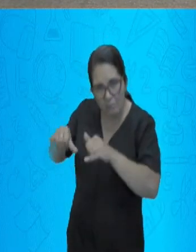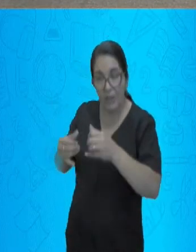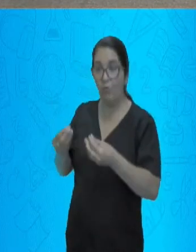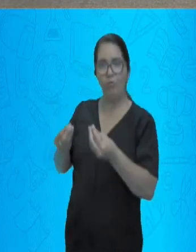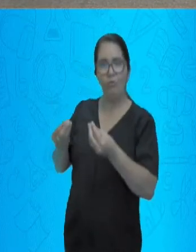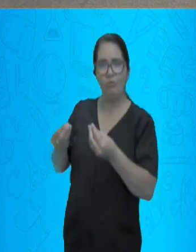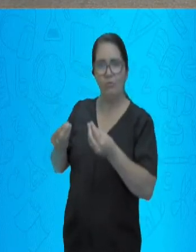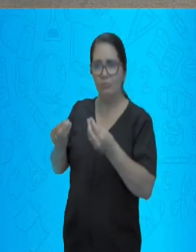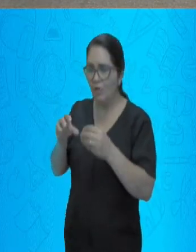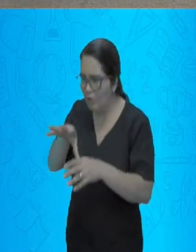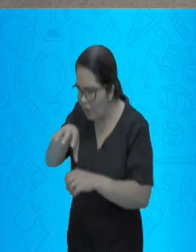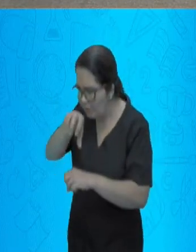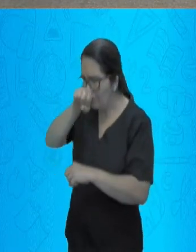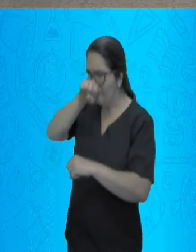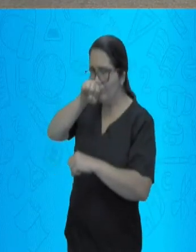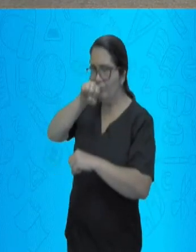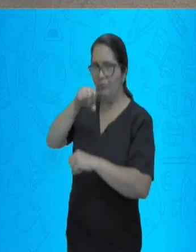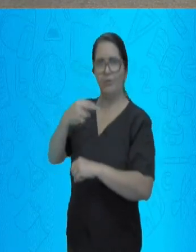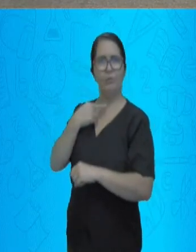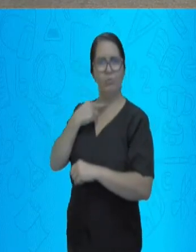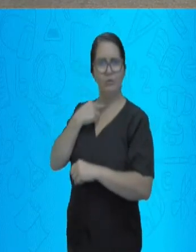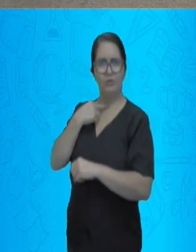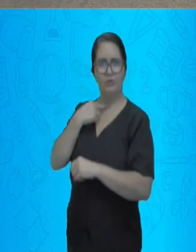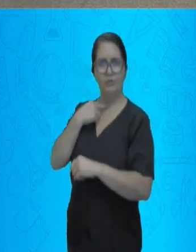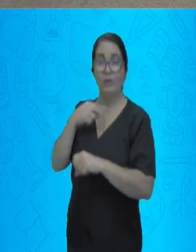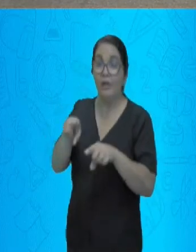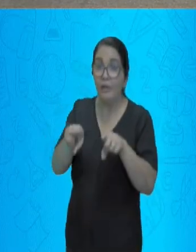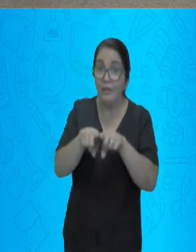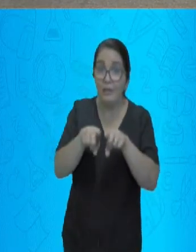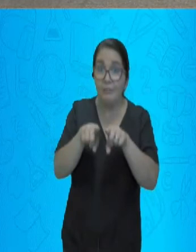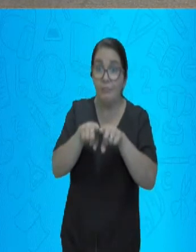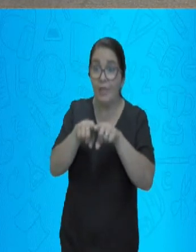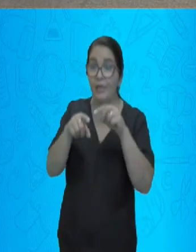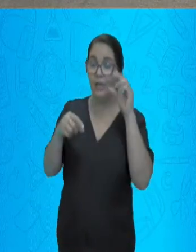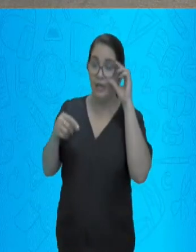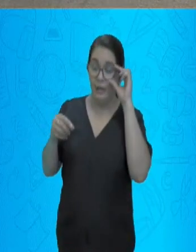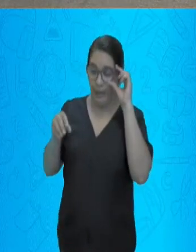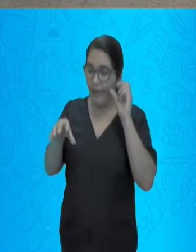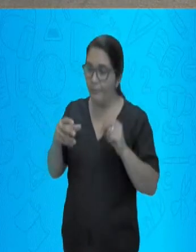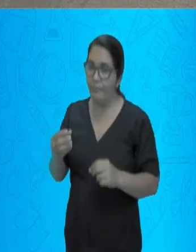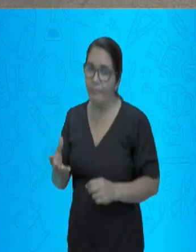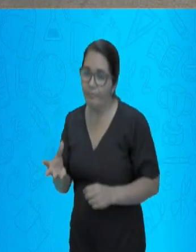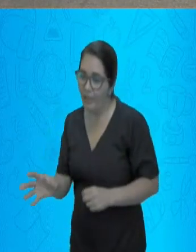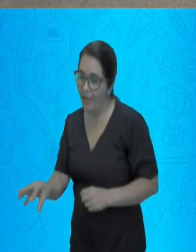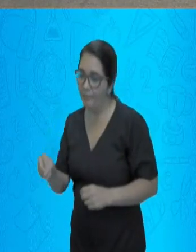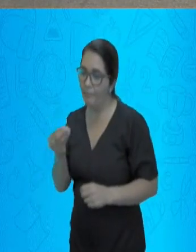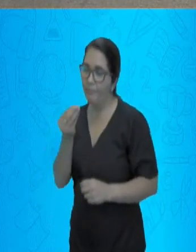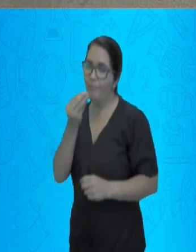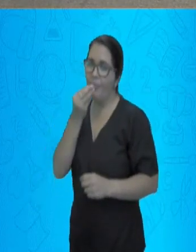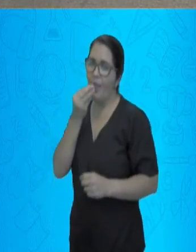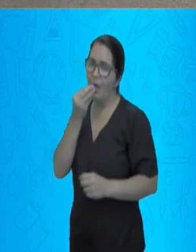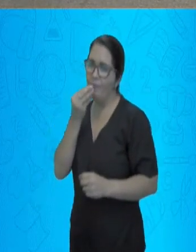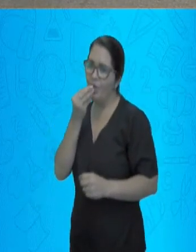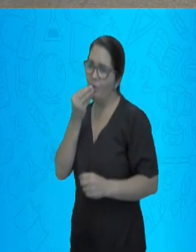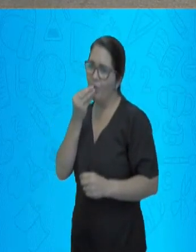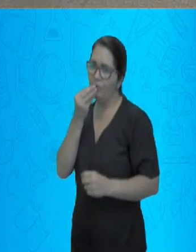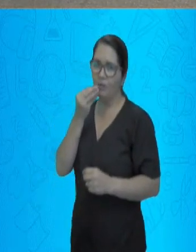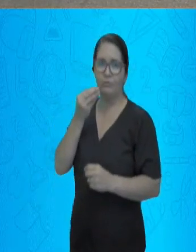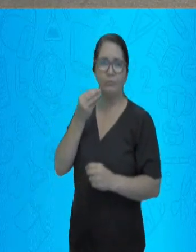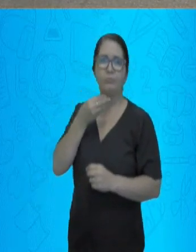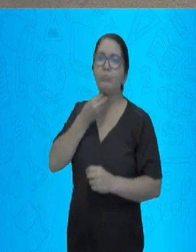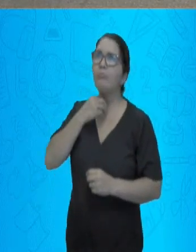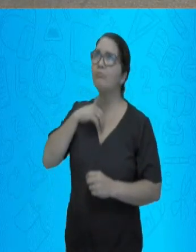Provar, colocar na boca também de jeito nenhum, porque pode ser prejudicial ao